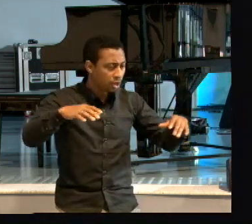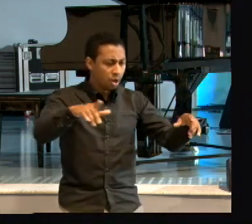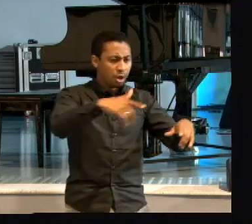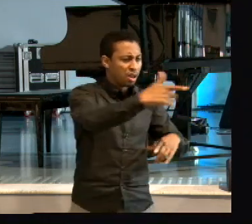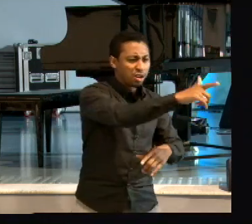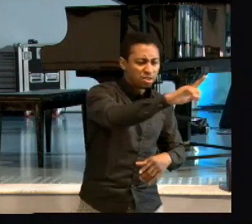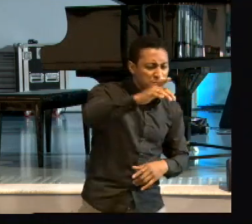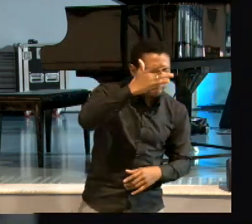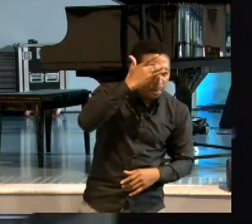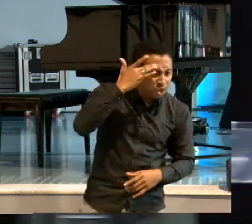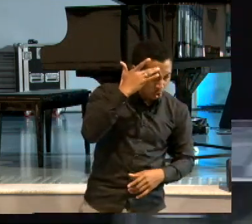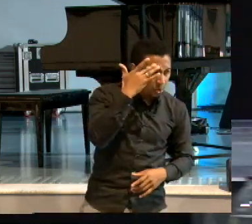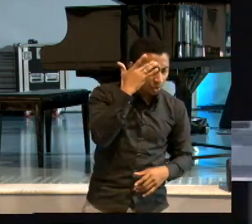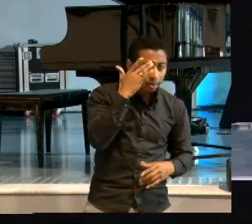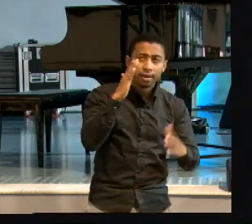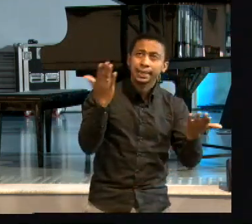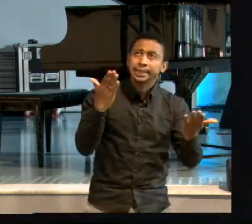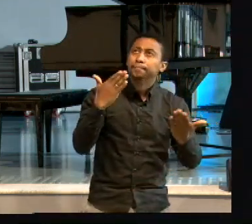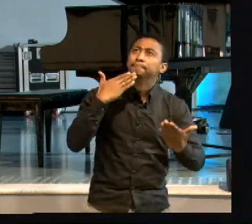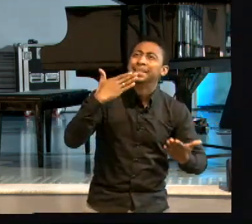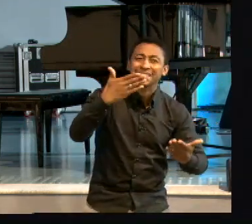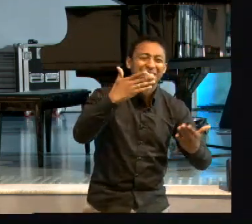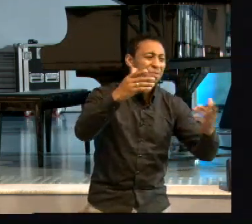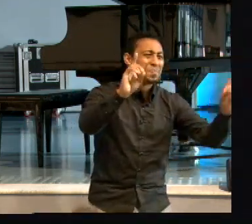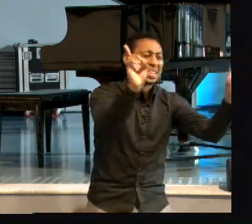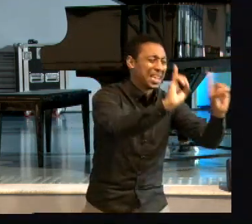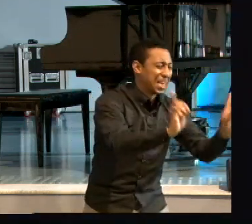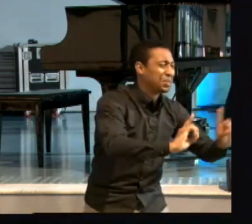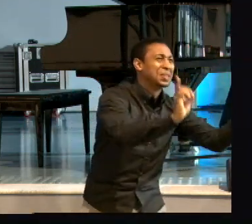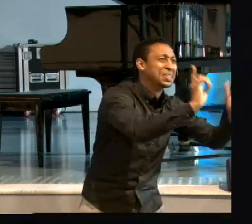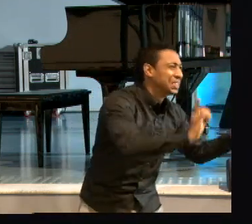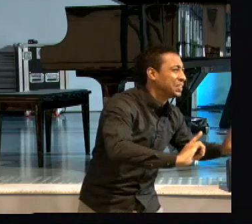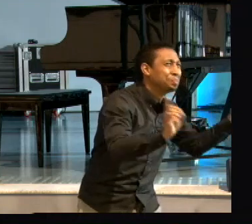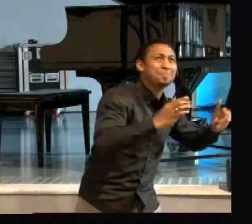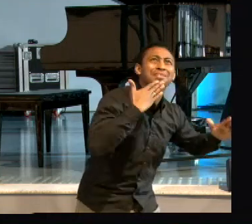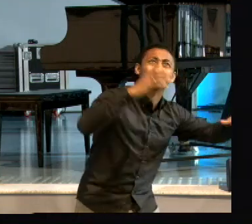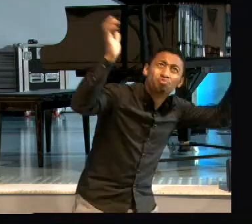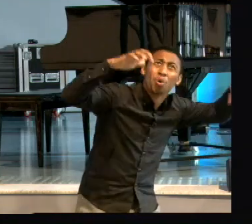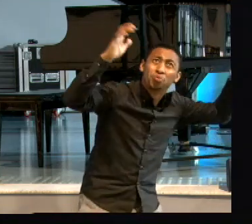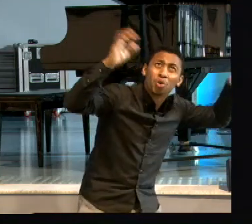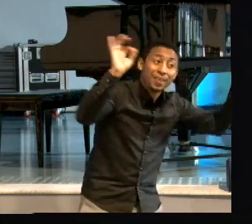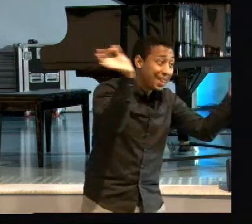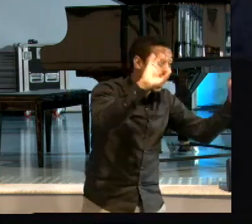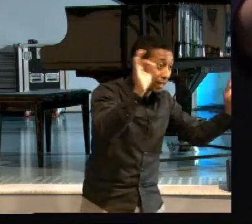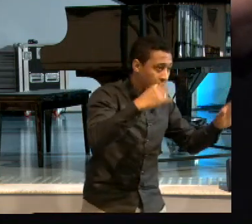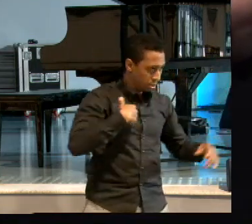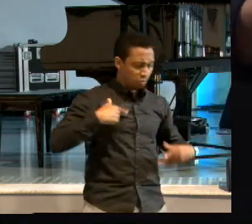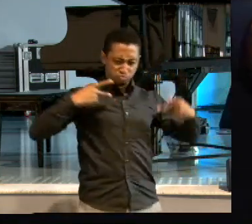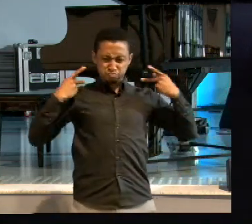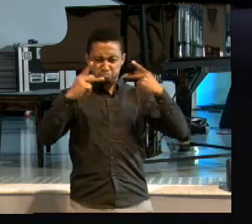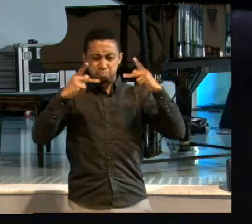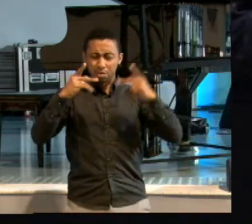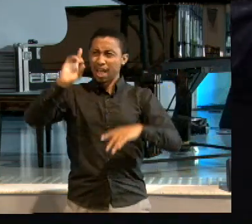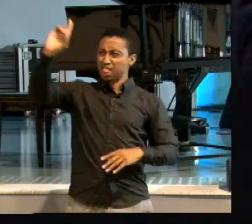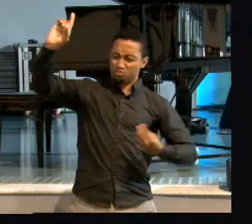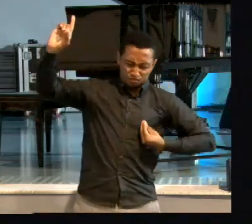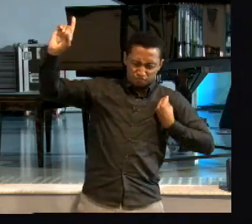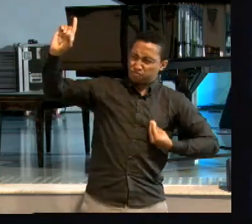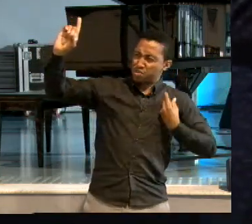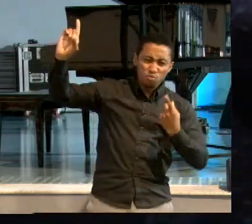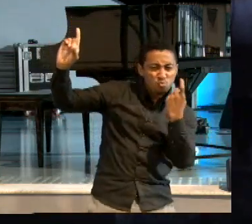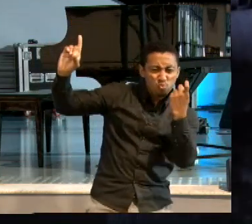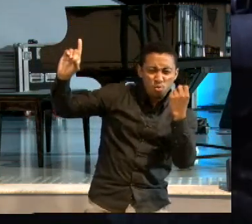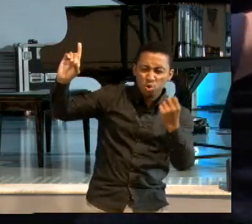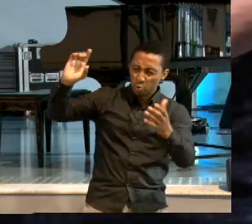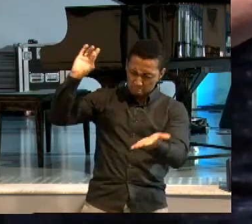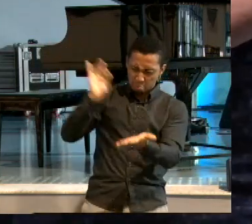nada acontece. Ele diz, de repente você começa a pregar dizendo que o Deus vive verdadeiro. Confirma a palavra dele com sinal. O clima muda, a